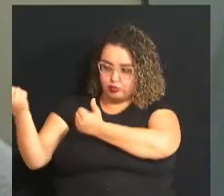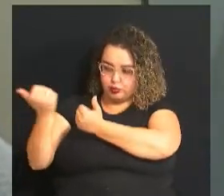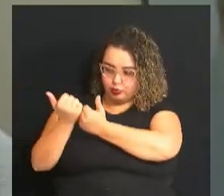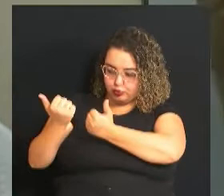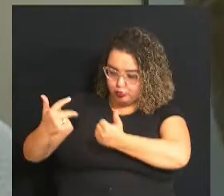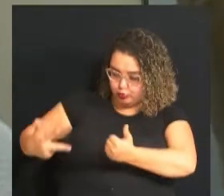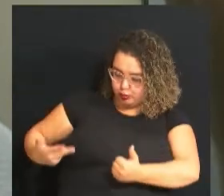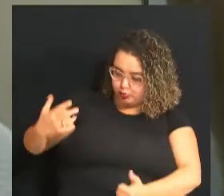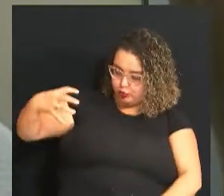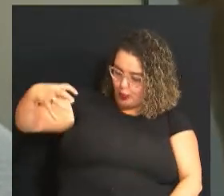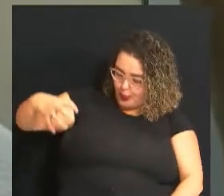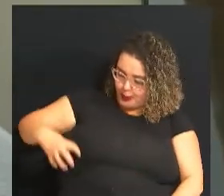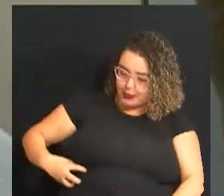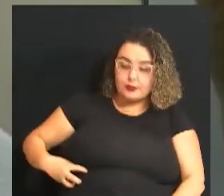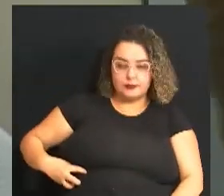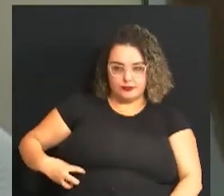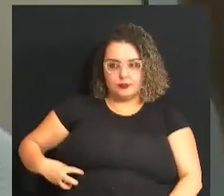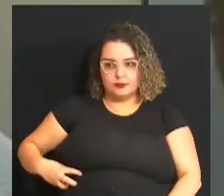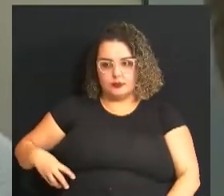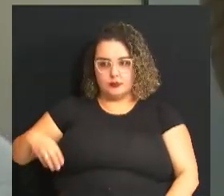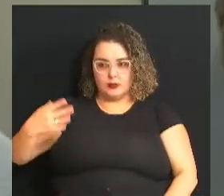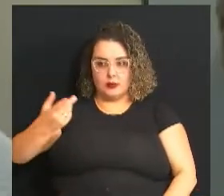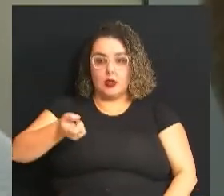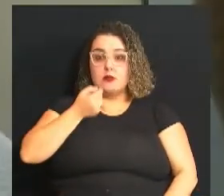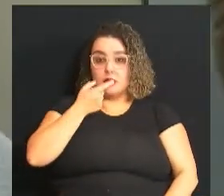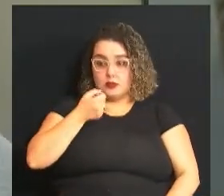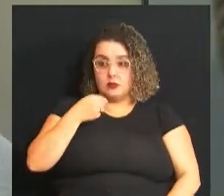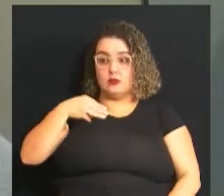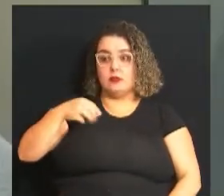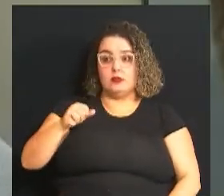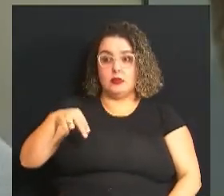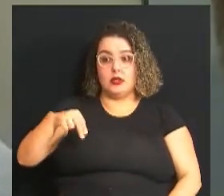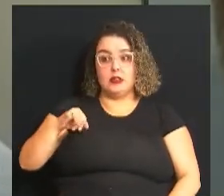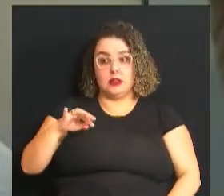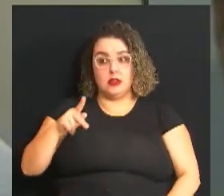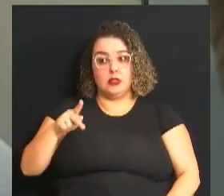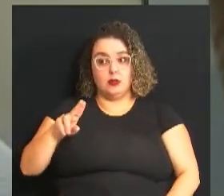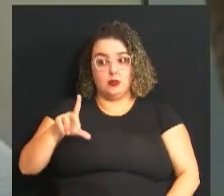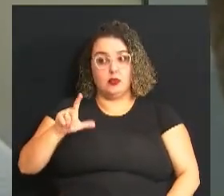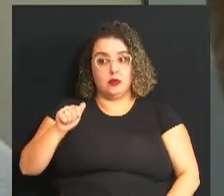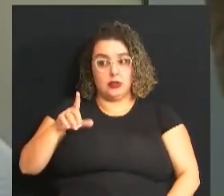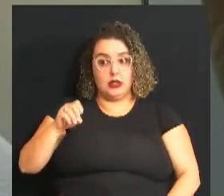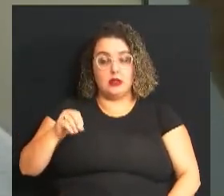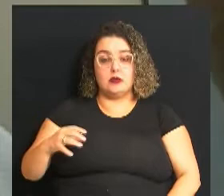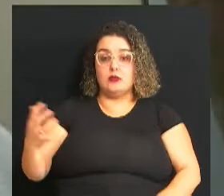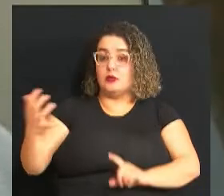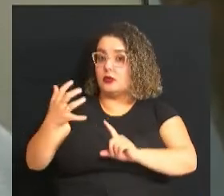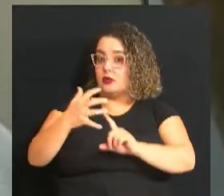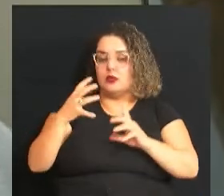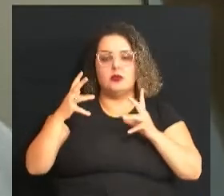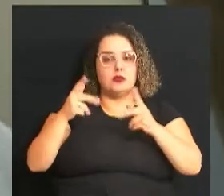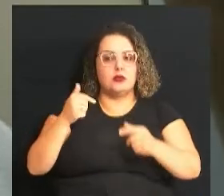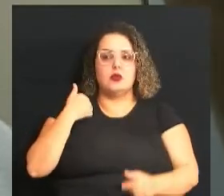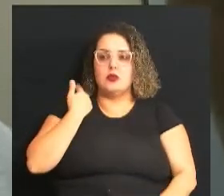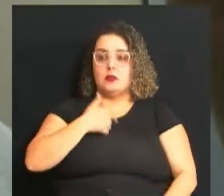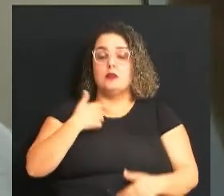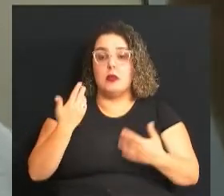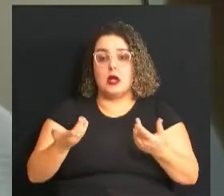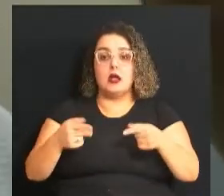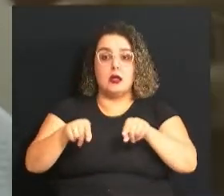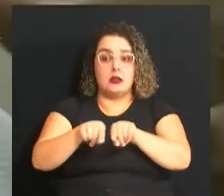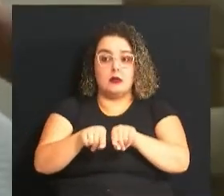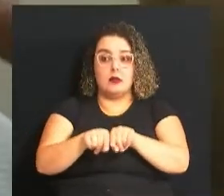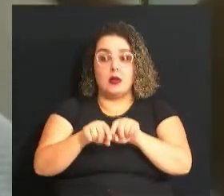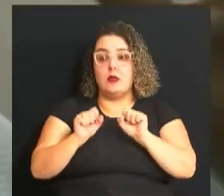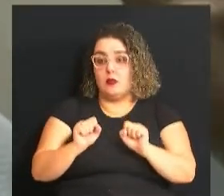a medicamentos manipulados, né, no Brasil, que impactou todos nós, mas também podem ser